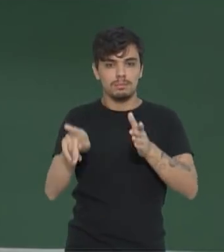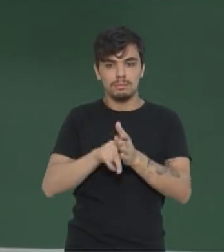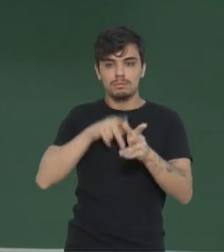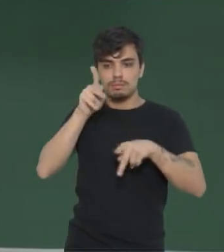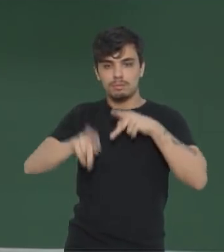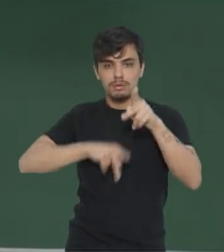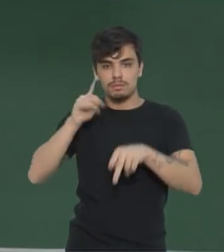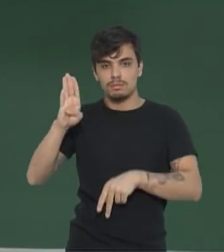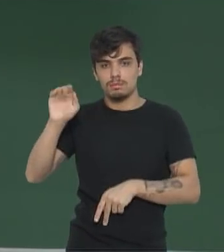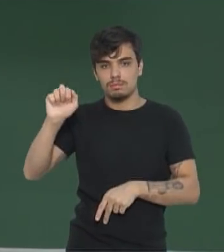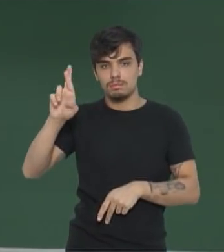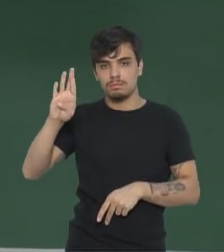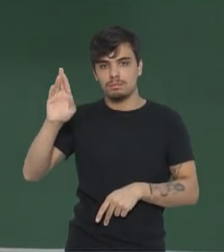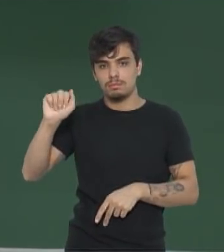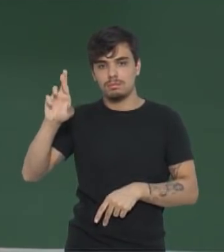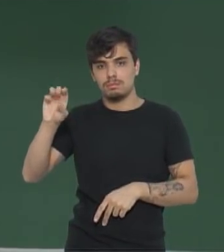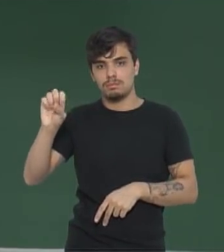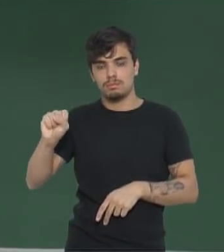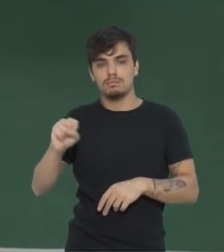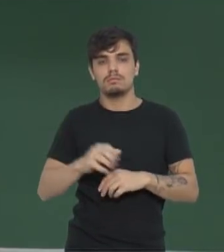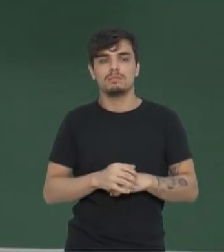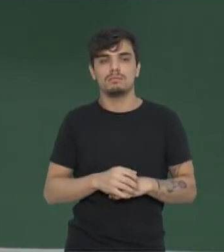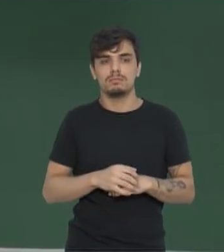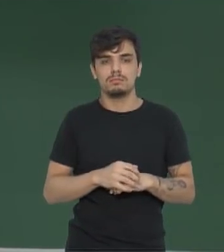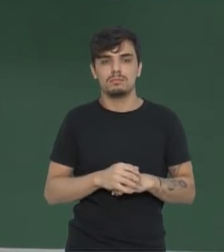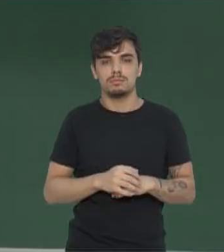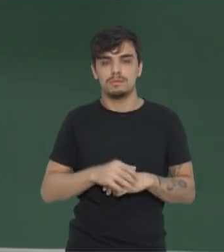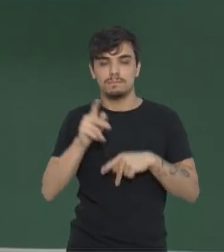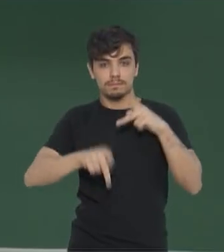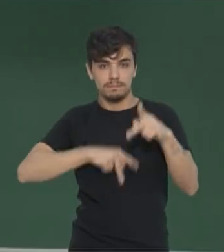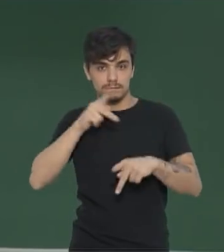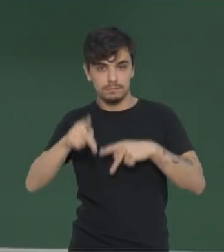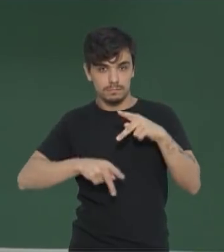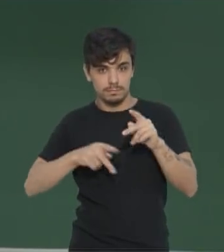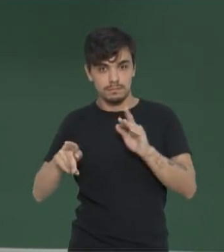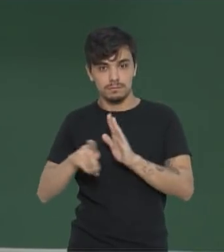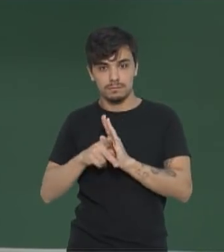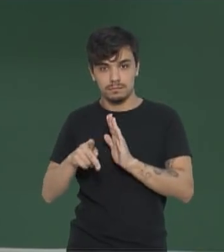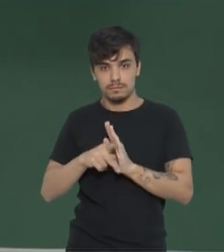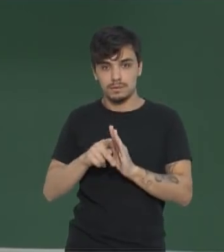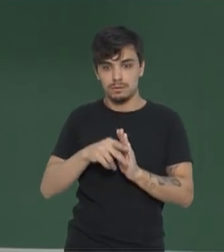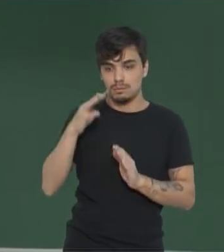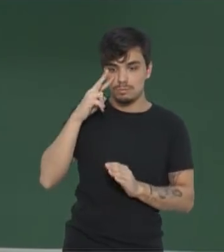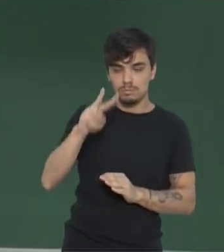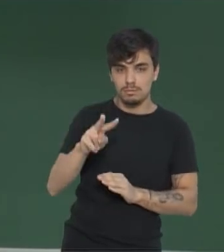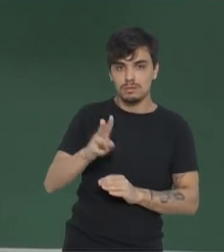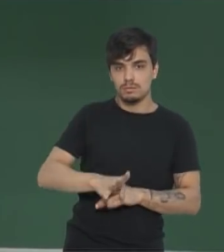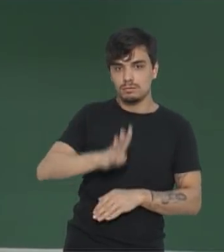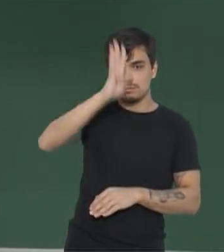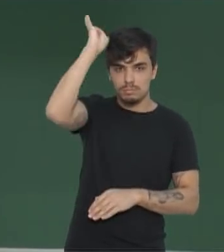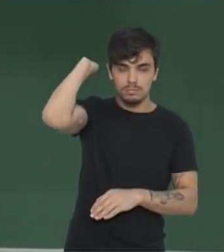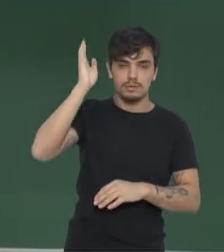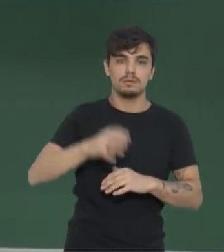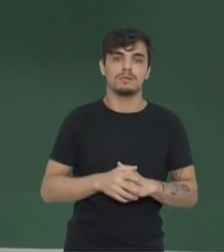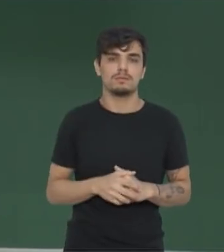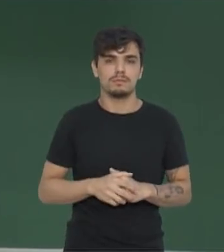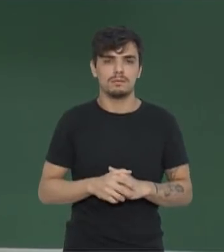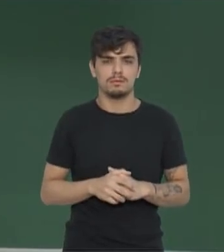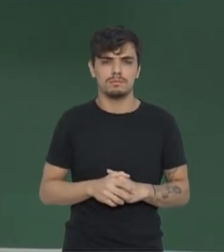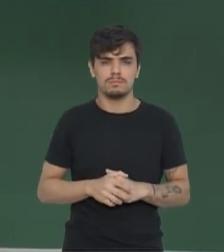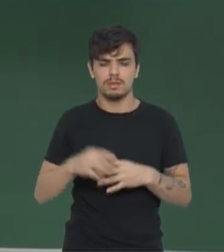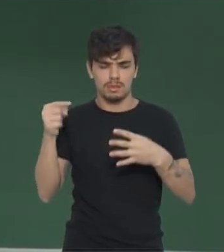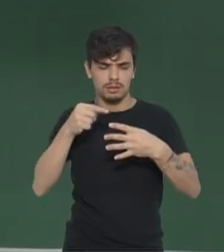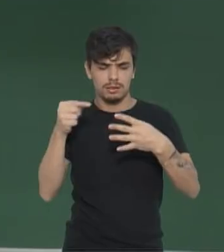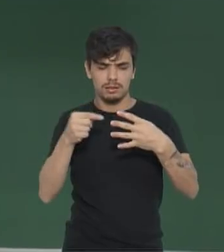bárbaros, que está nesse verde mais escuro. Povos bárbaros aos olhos dos romanos, povos estrangeiros, né? Visigodos,